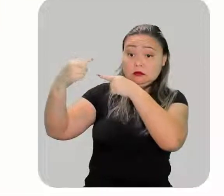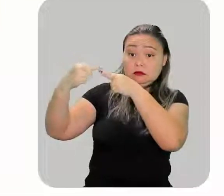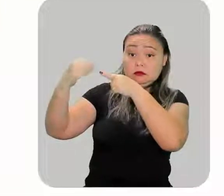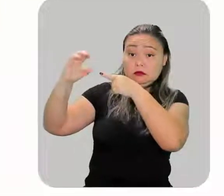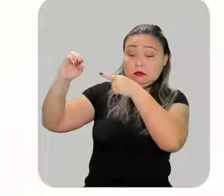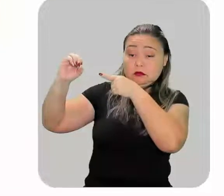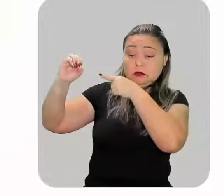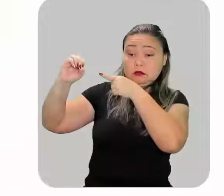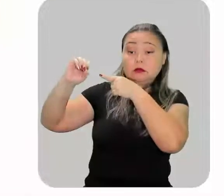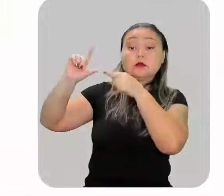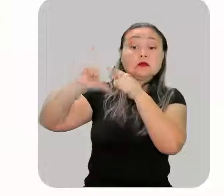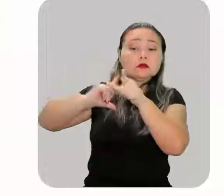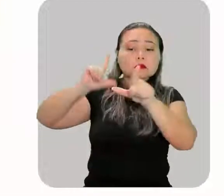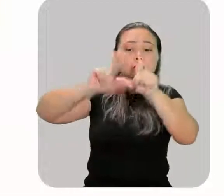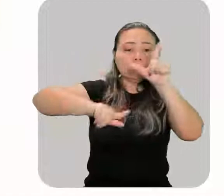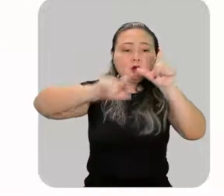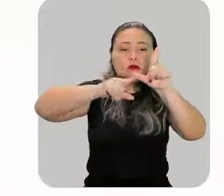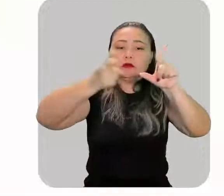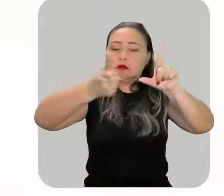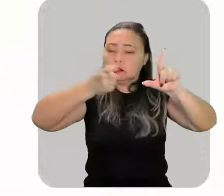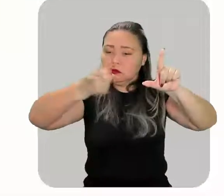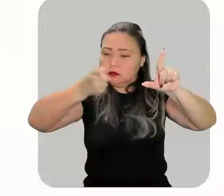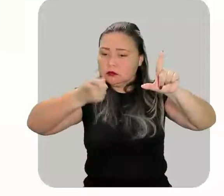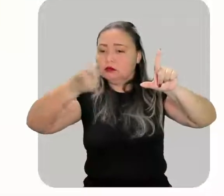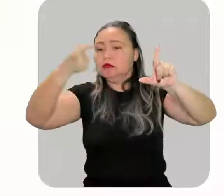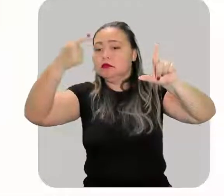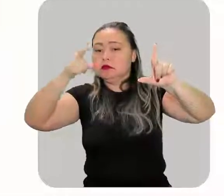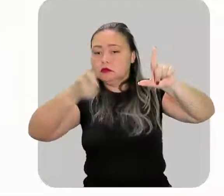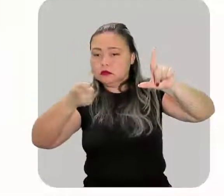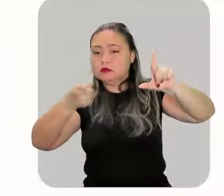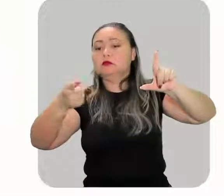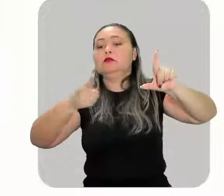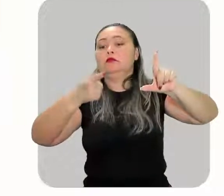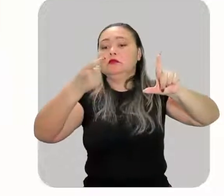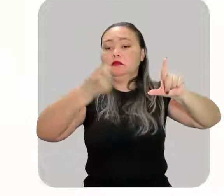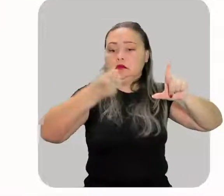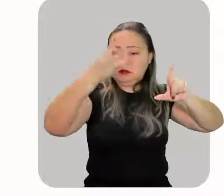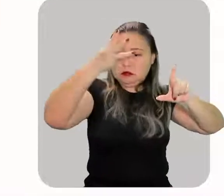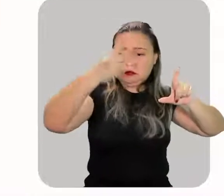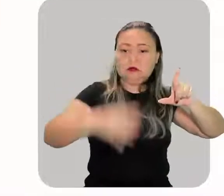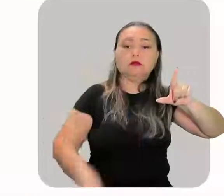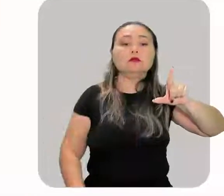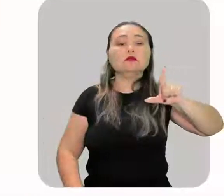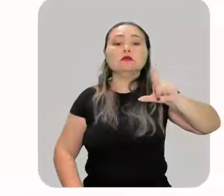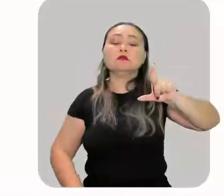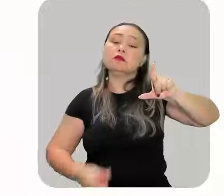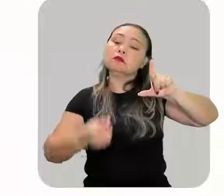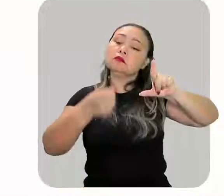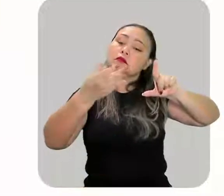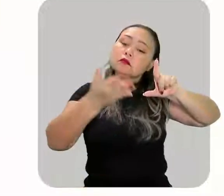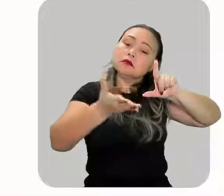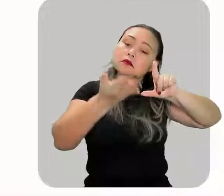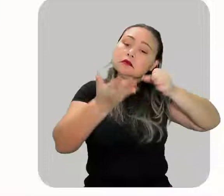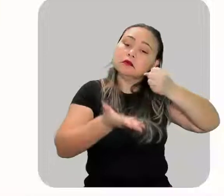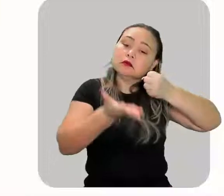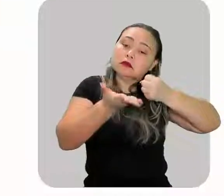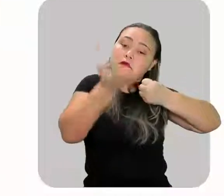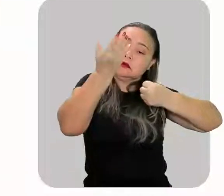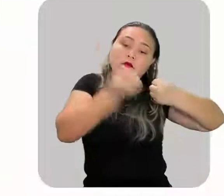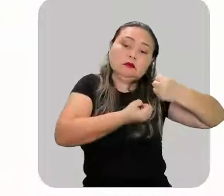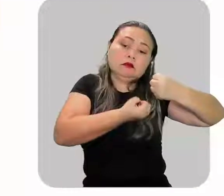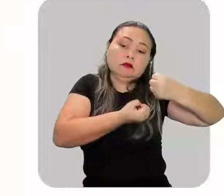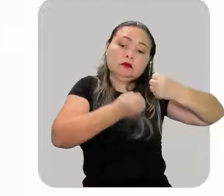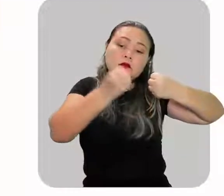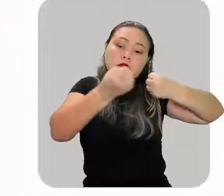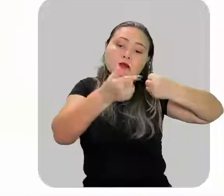tem variáveis, né? Lá tem o x, x ao quadrado e x ao cubo. O maior expoente de x indica